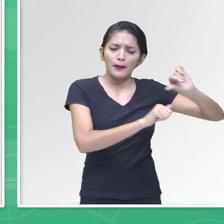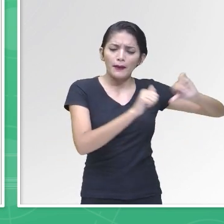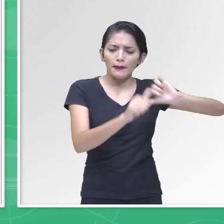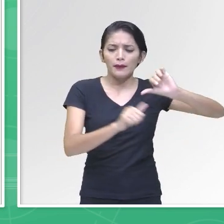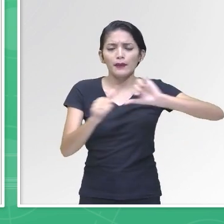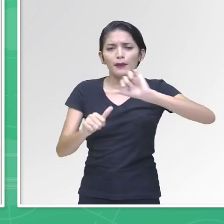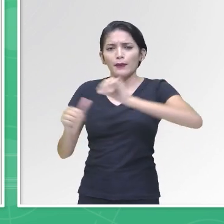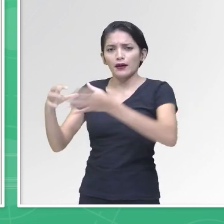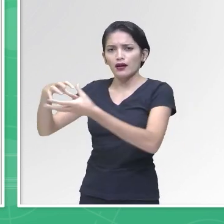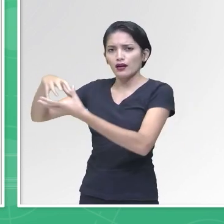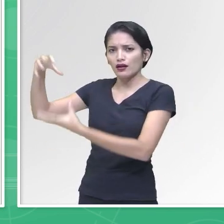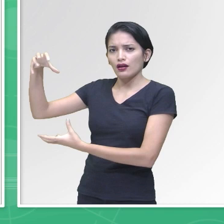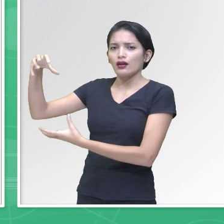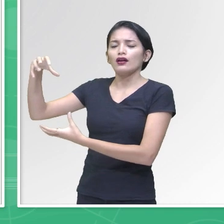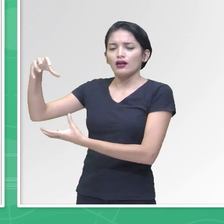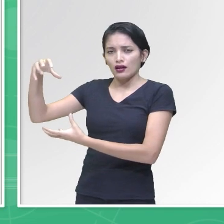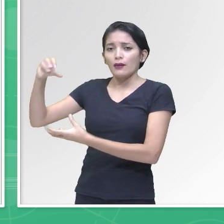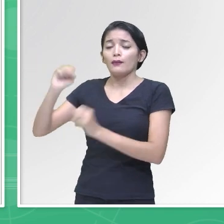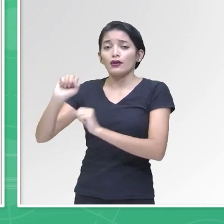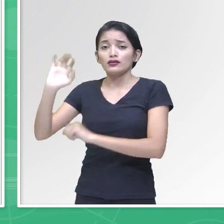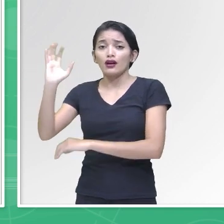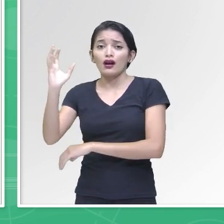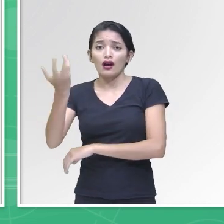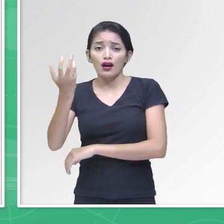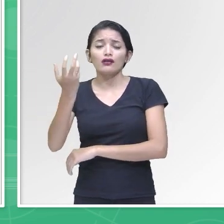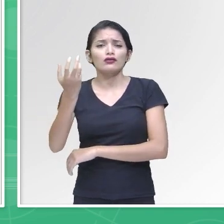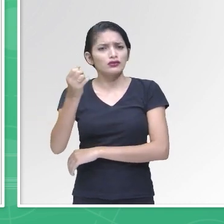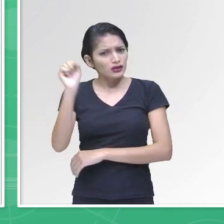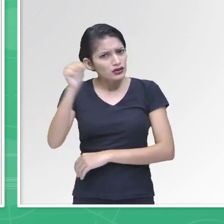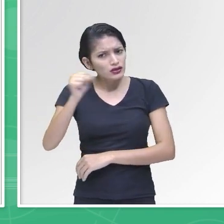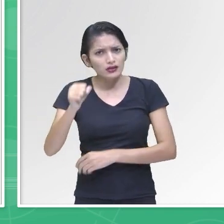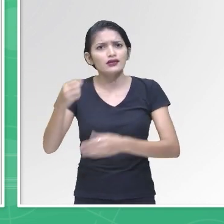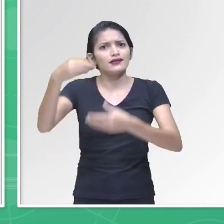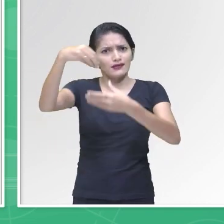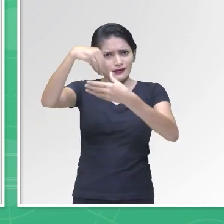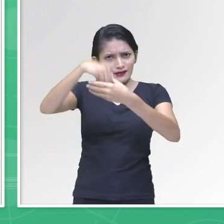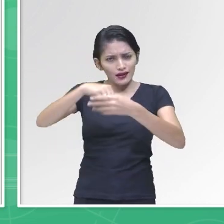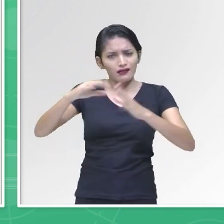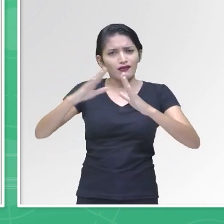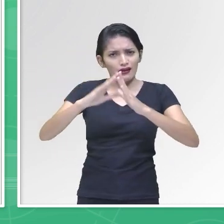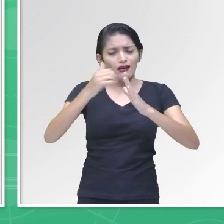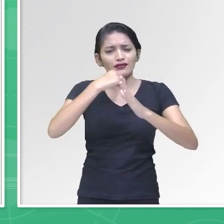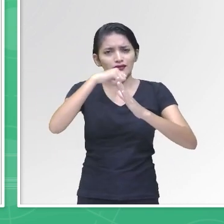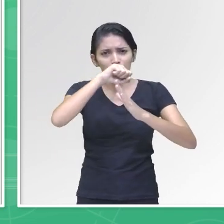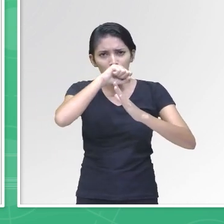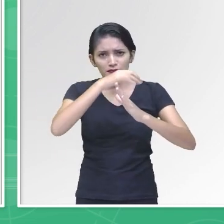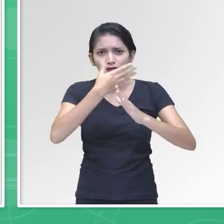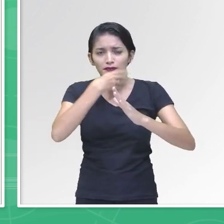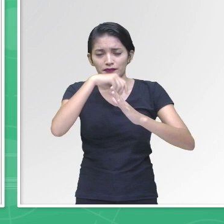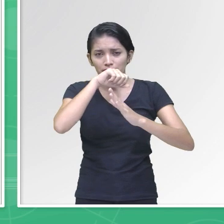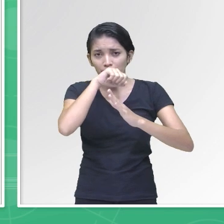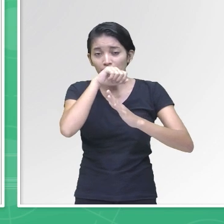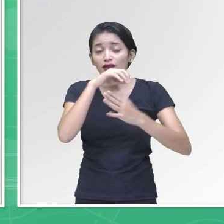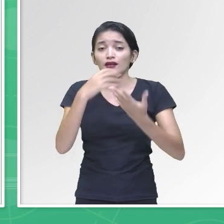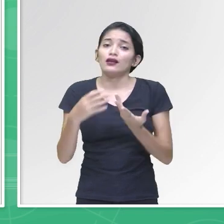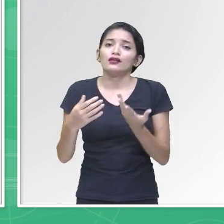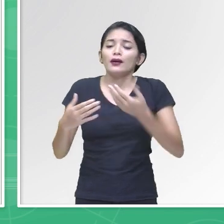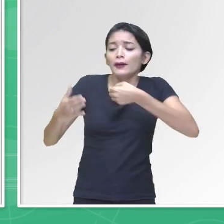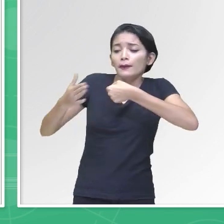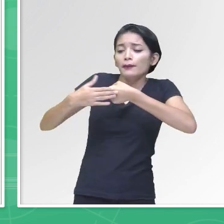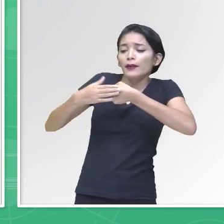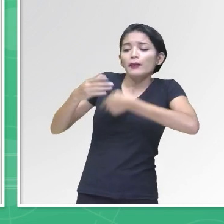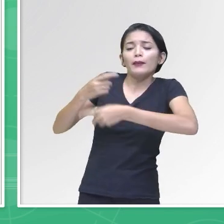adulta pode estar ocorrendo mesmo na casa dos pais. A independência econômica pode